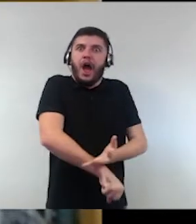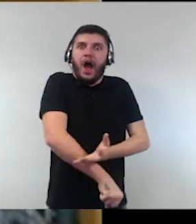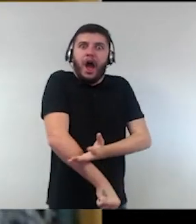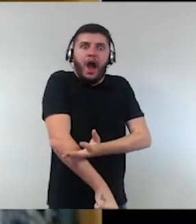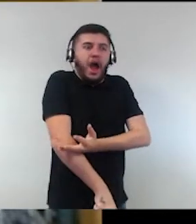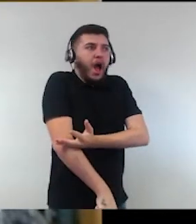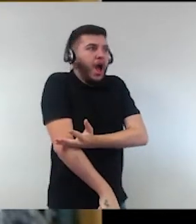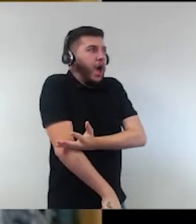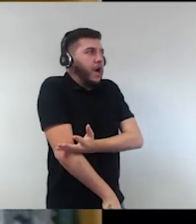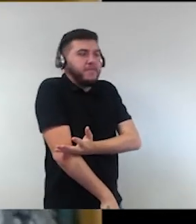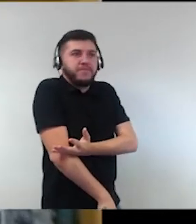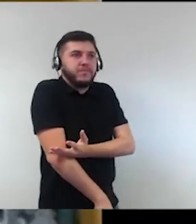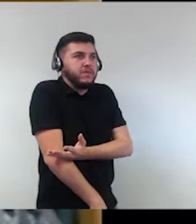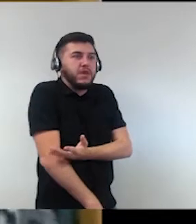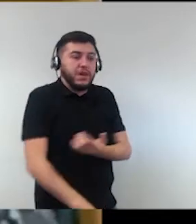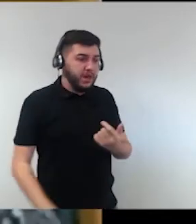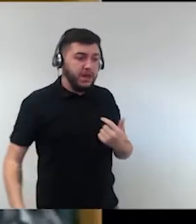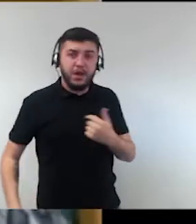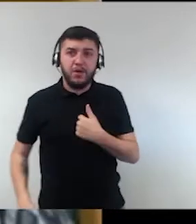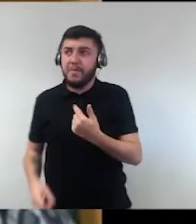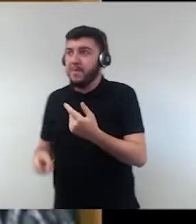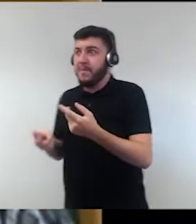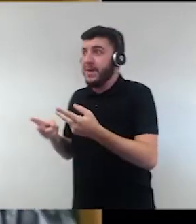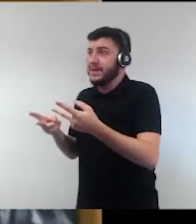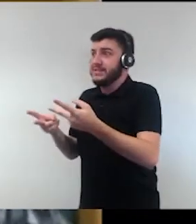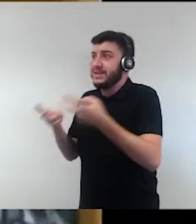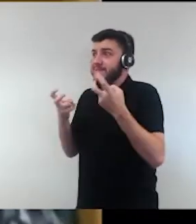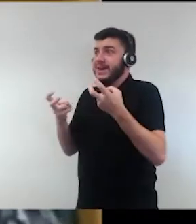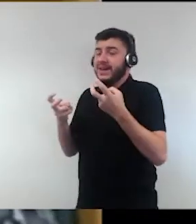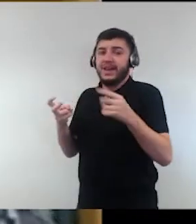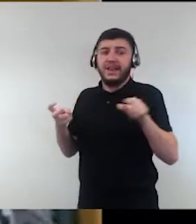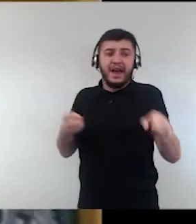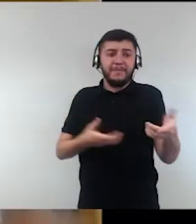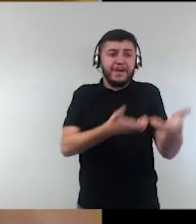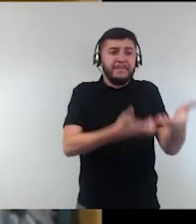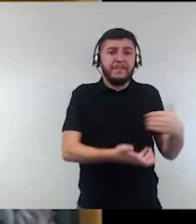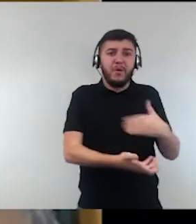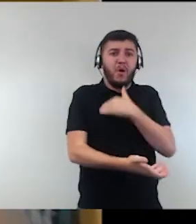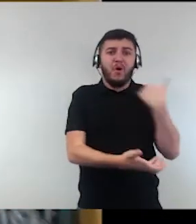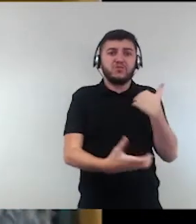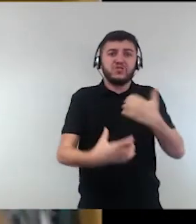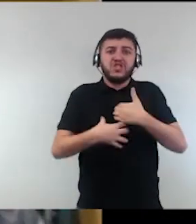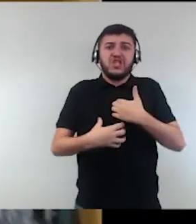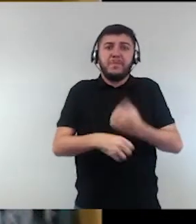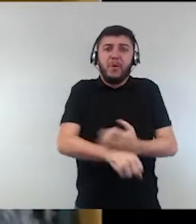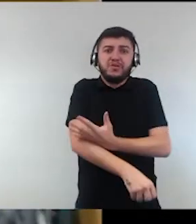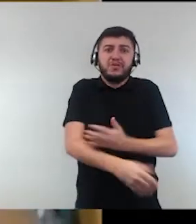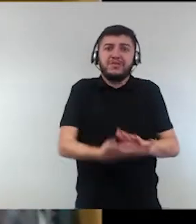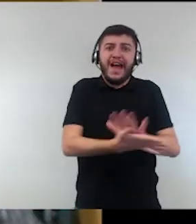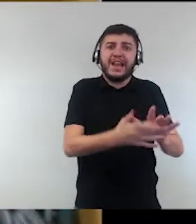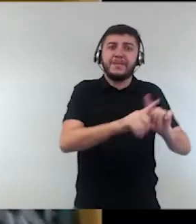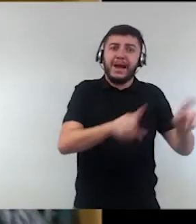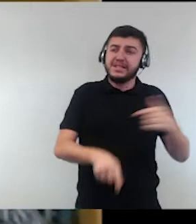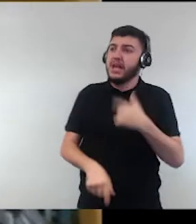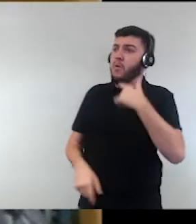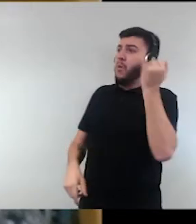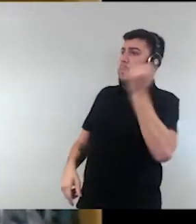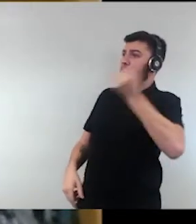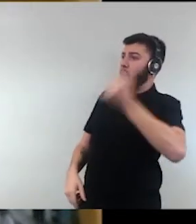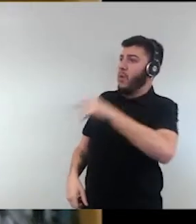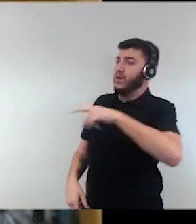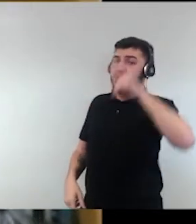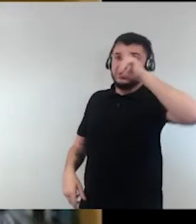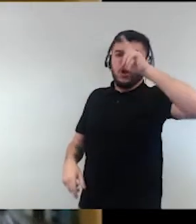filho insepulto. Eles conseguiam se emocionar com a tragédia do Édipo, mas eles não conseguiam se enxergar protagonistas